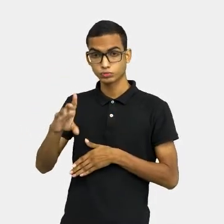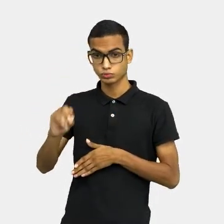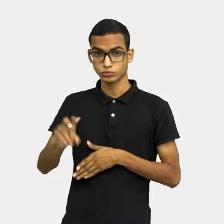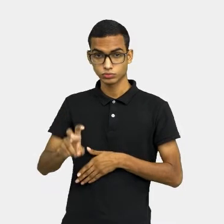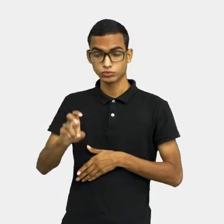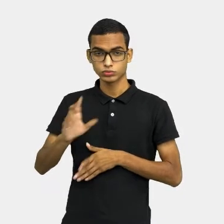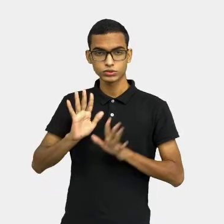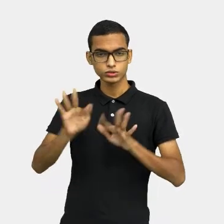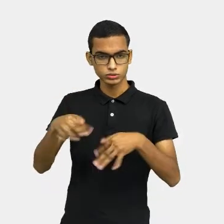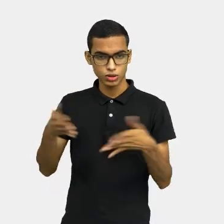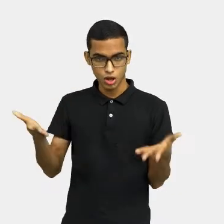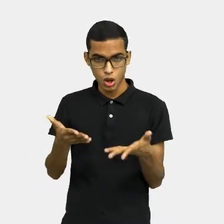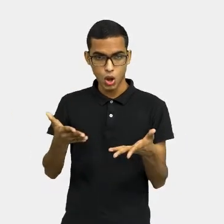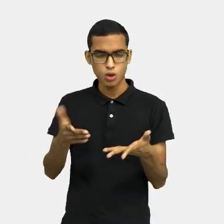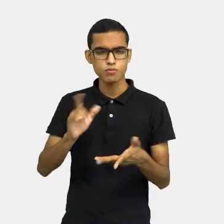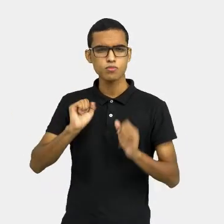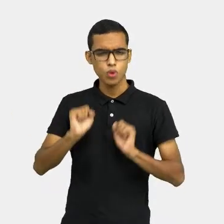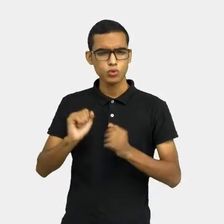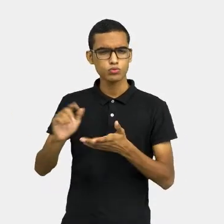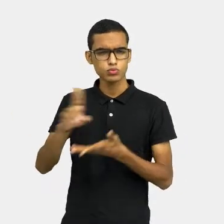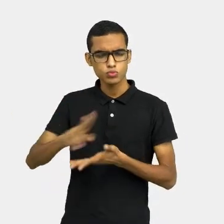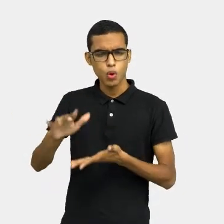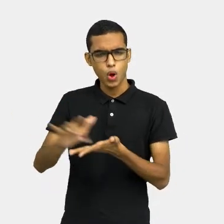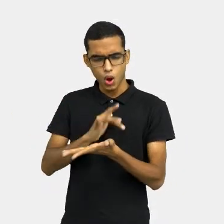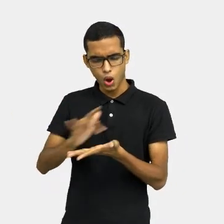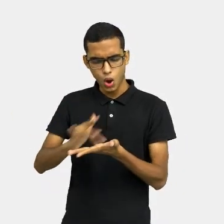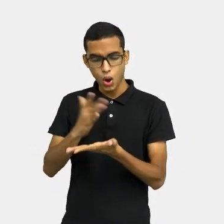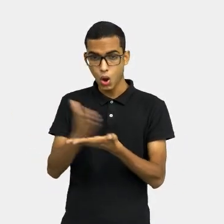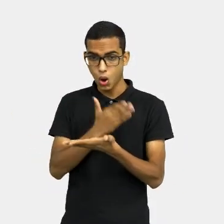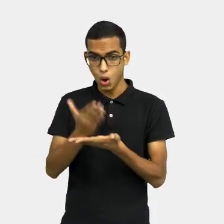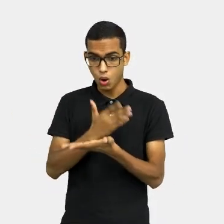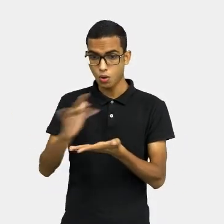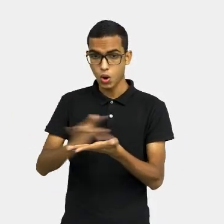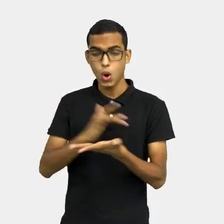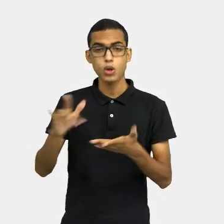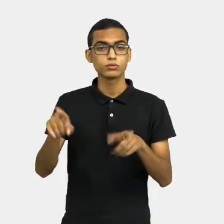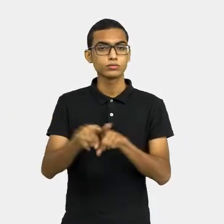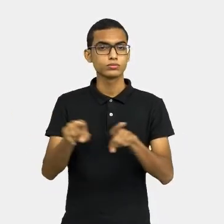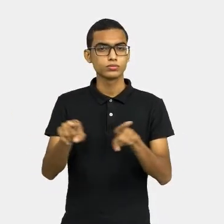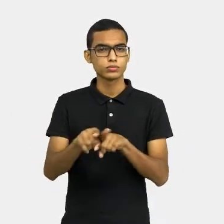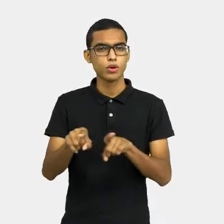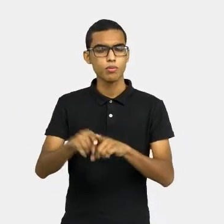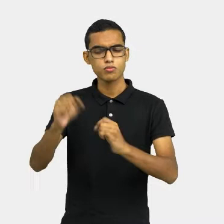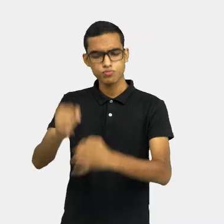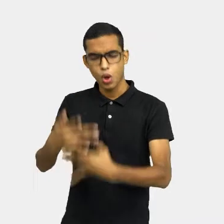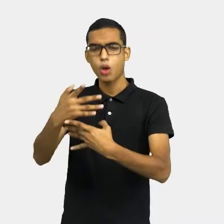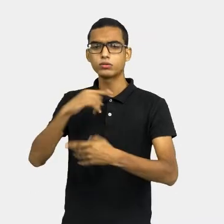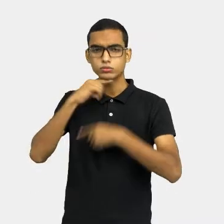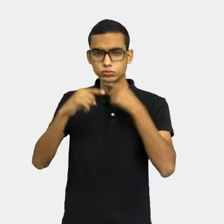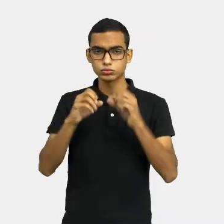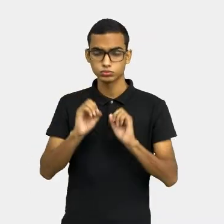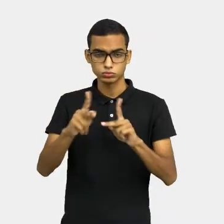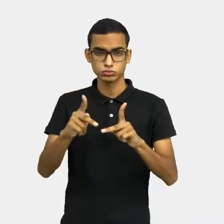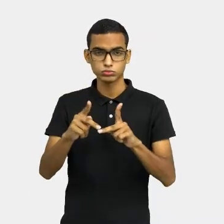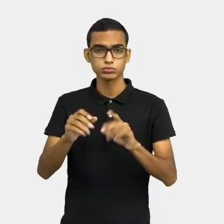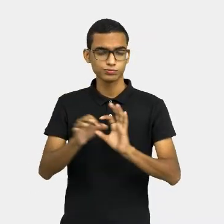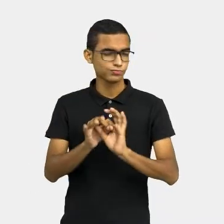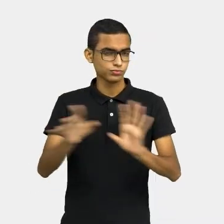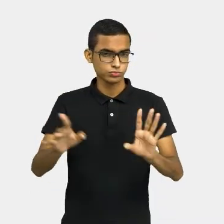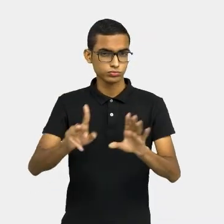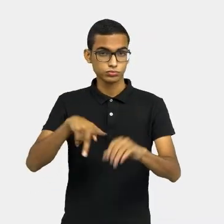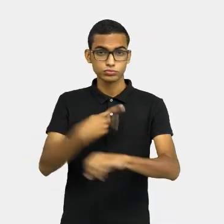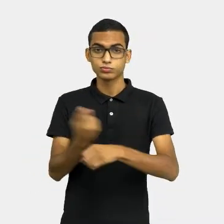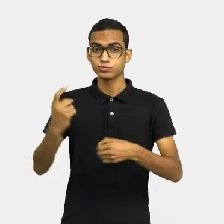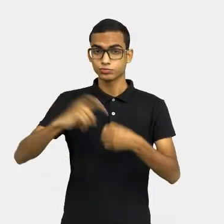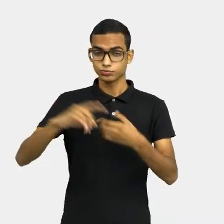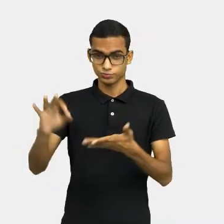bom? Então podem usar o caderno digital, acessem lá, podem usar o nosso chat para tirar as dúvidas de vocês também, fiquem à vontade. Daqui a pouco a gente